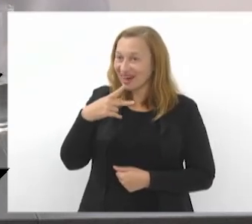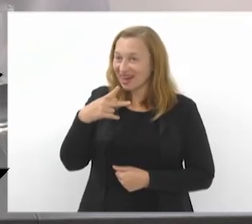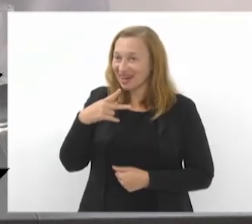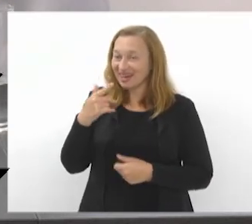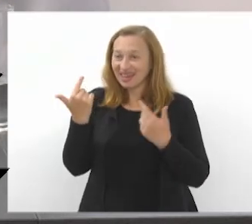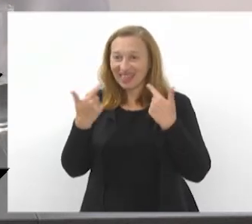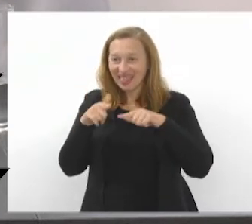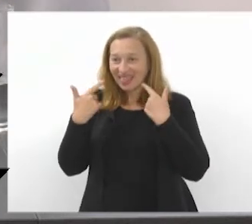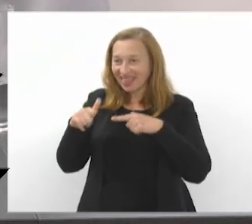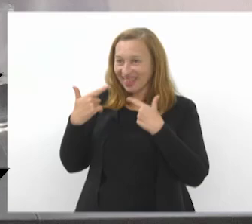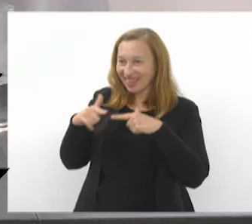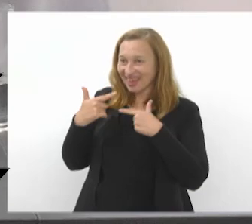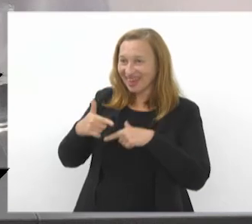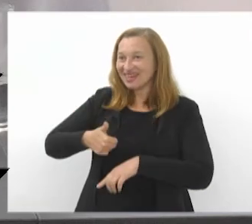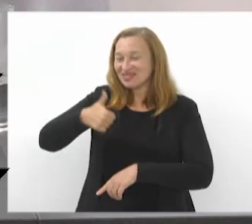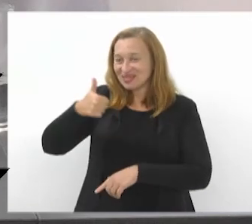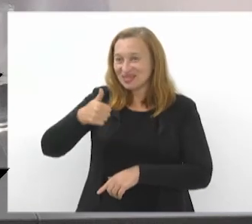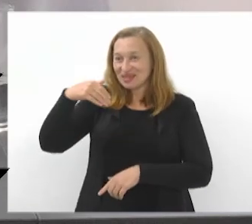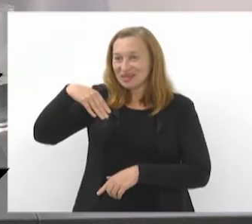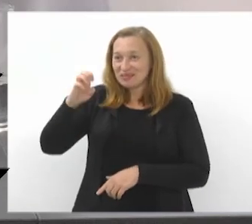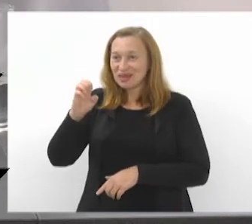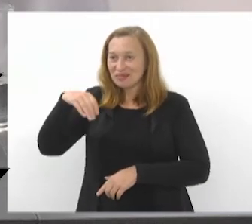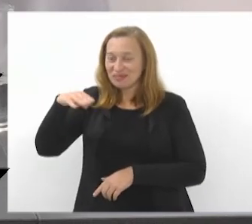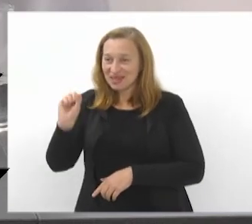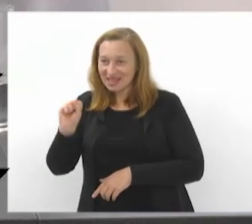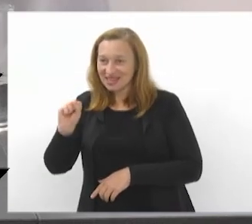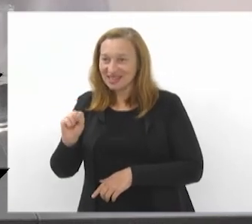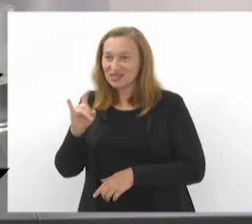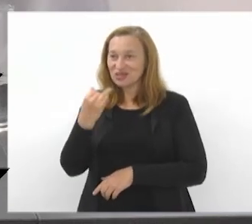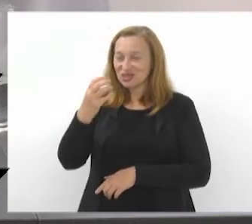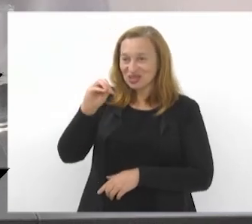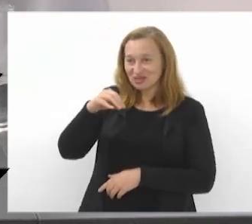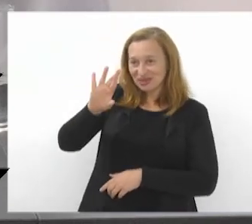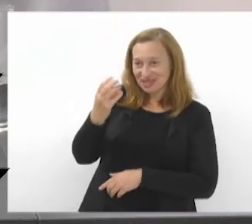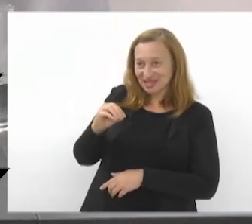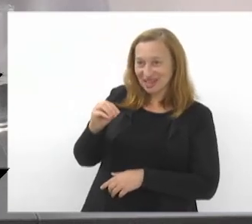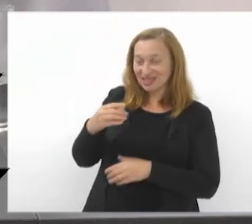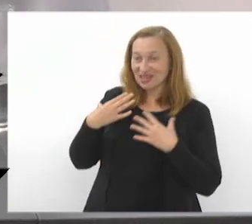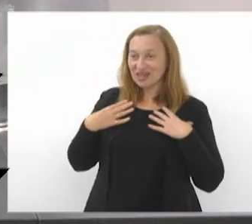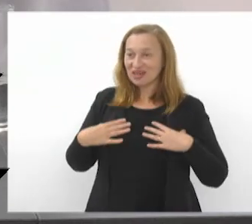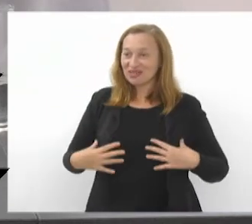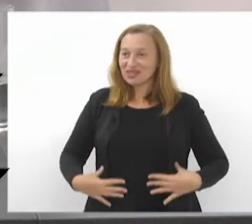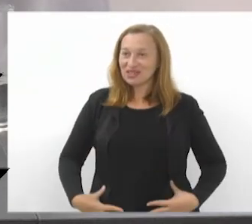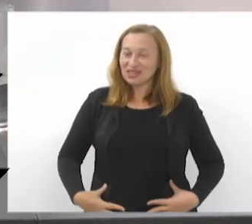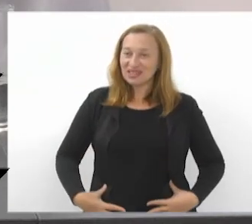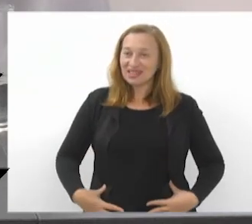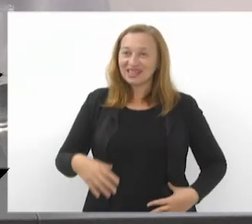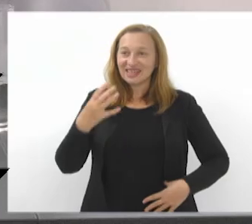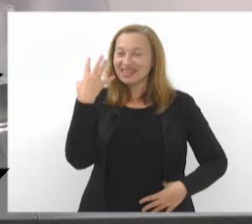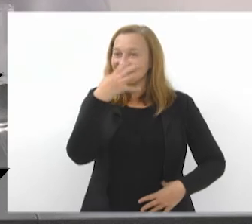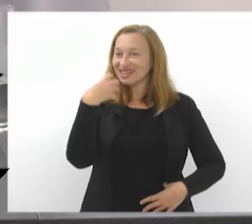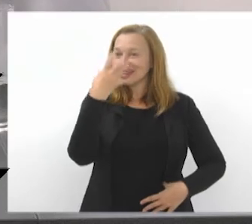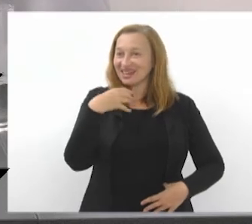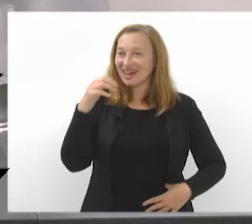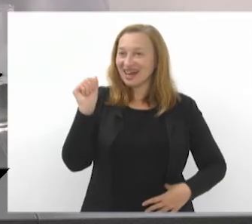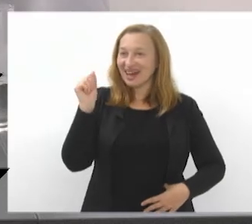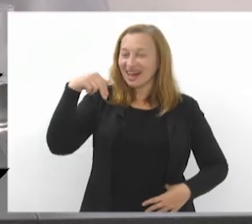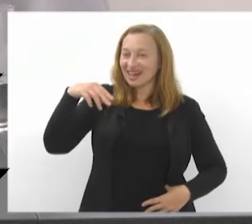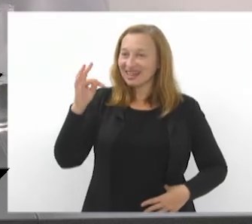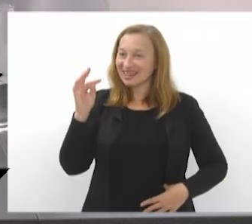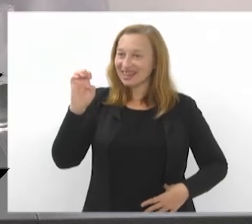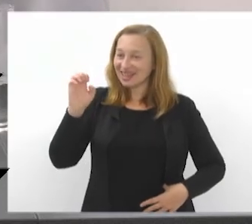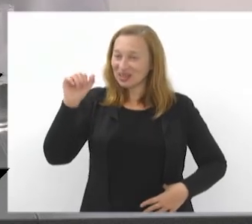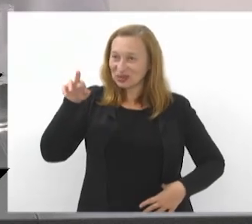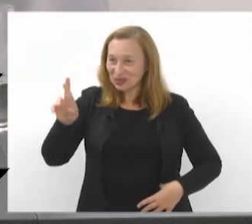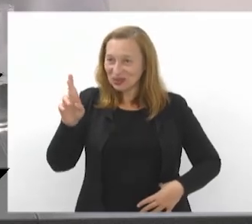galhofa. Galhofa. E um dos primeiros memes que veio o Chico Machado vestido de cantora tenor, Mas